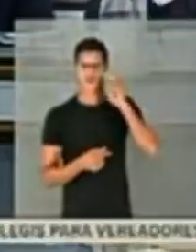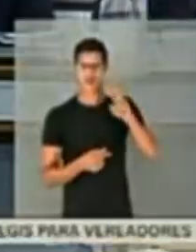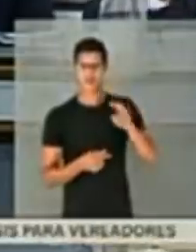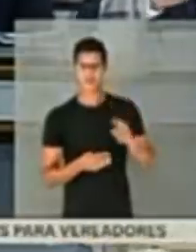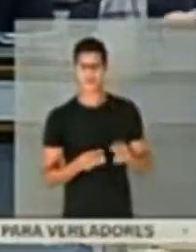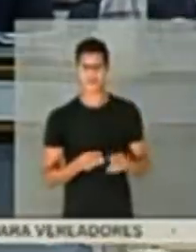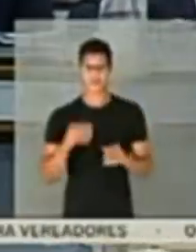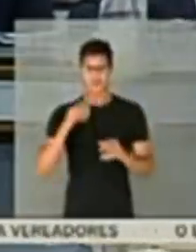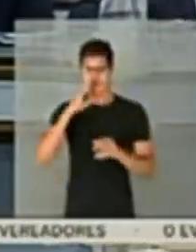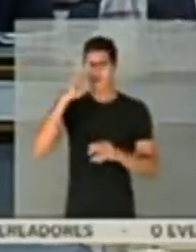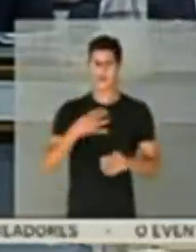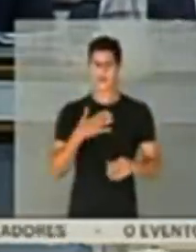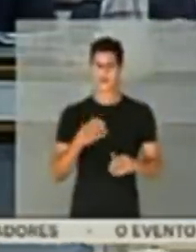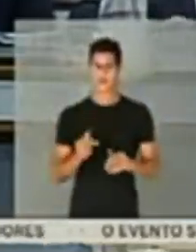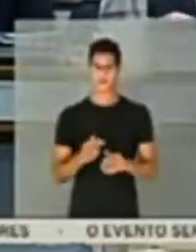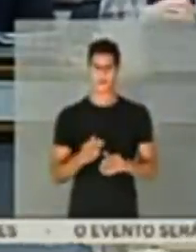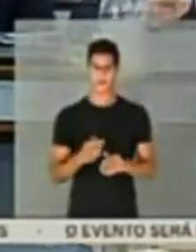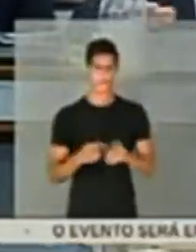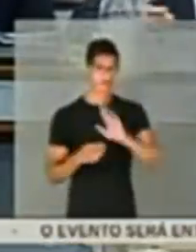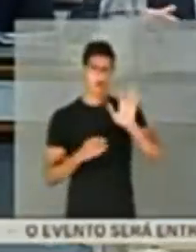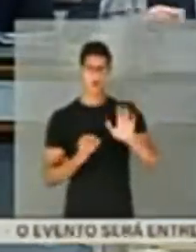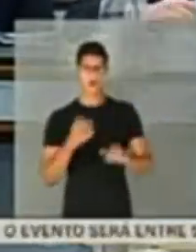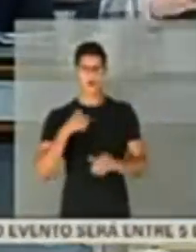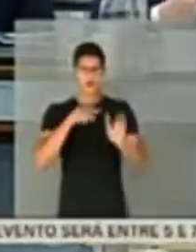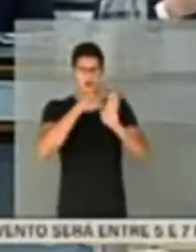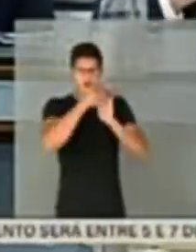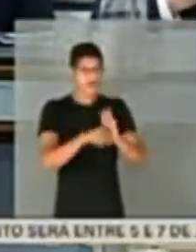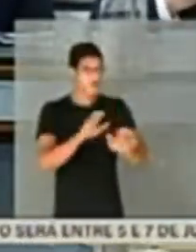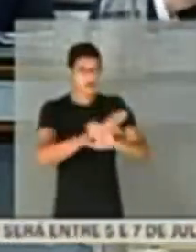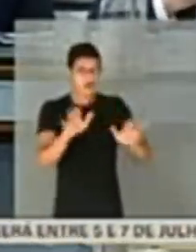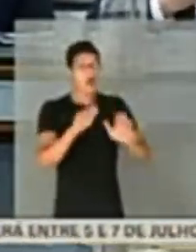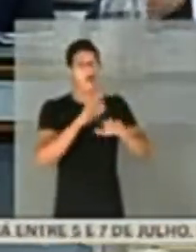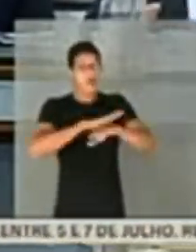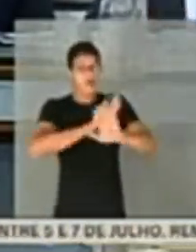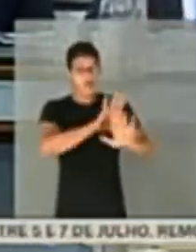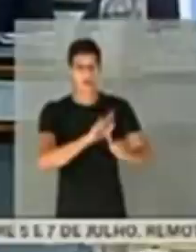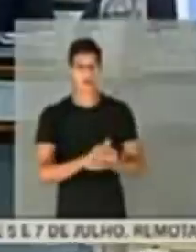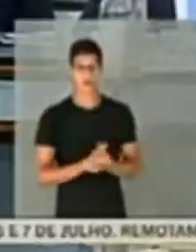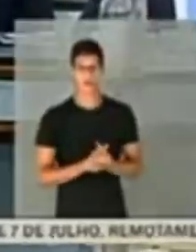Vossa Excelência me calunia. Peraí, eu não estou lhe caluniando, eu estou lhe investigando. Só um minutinho.